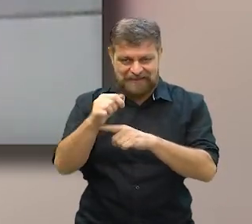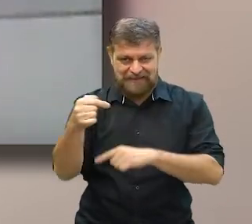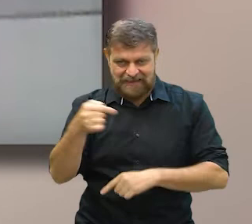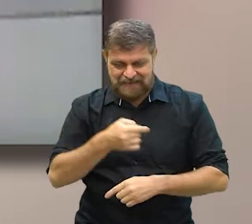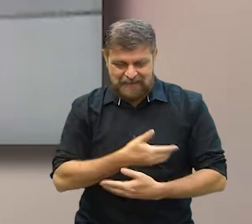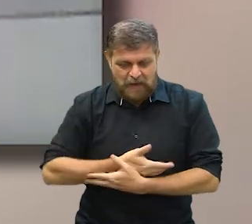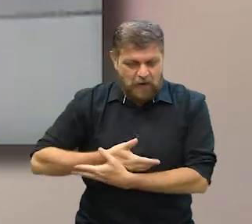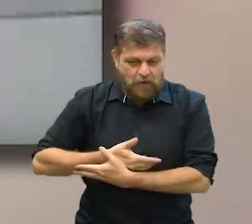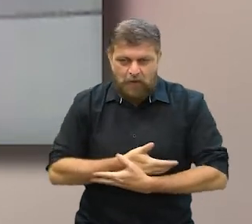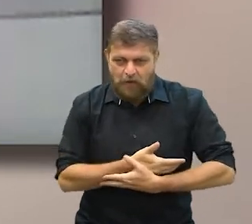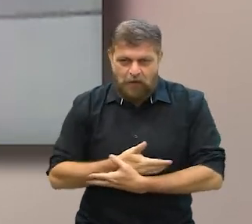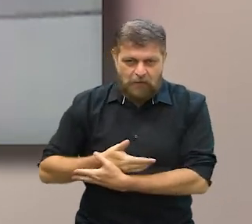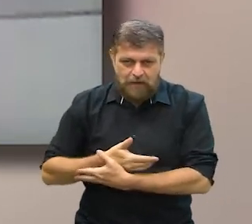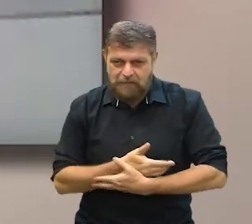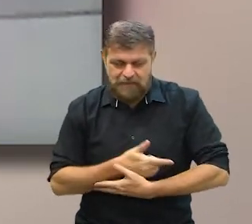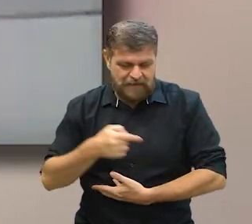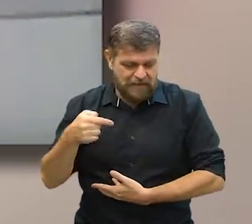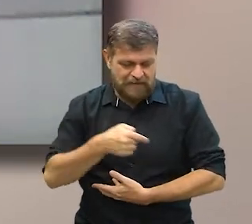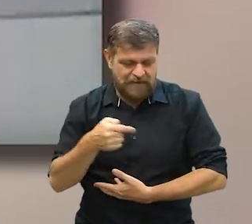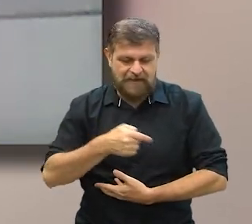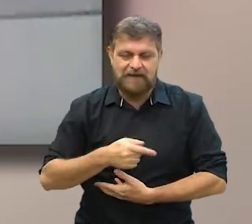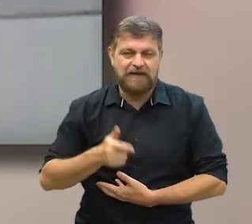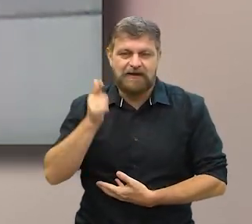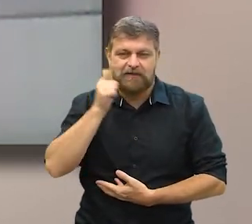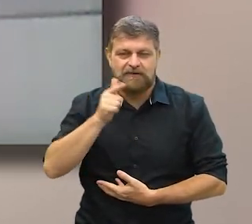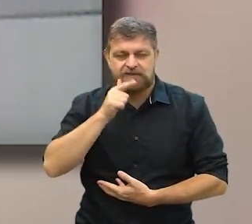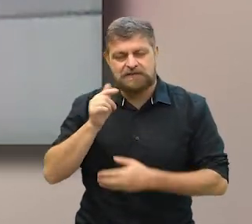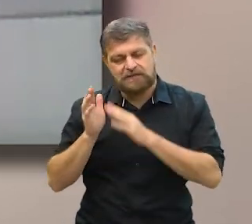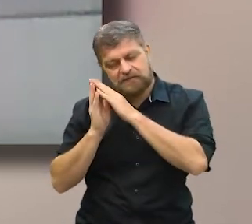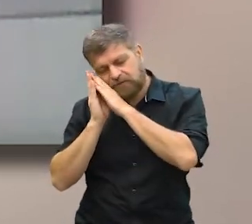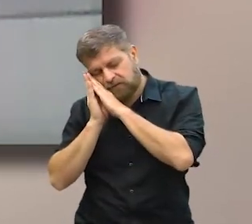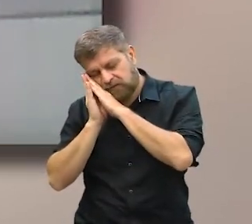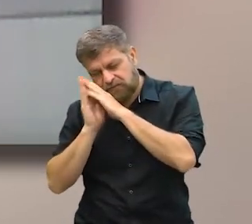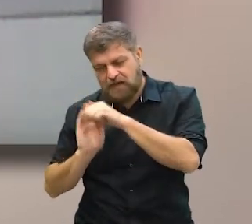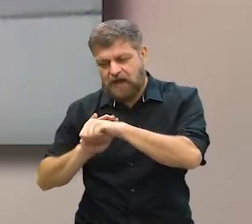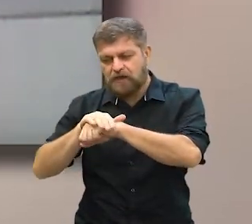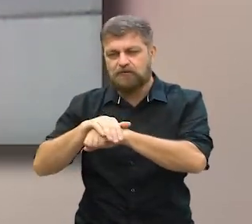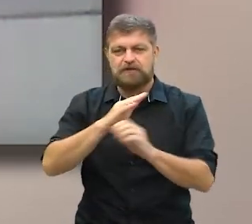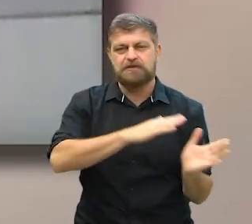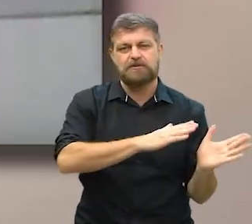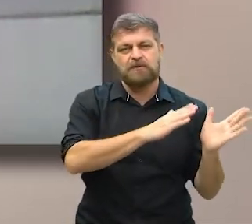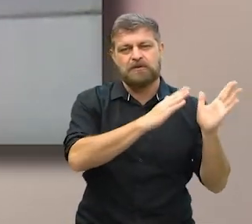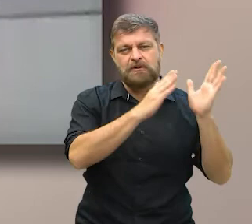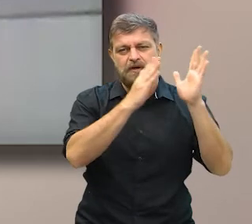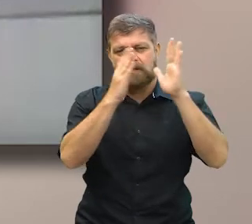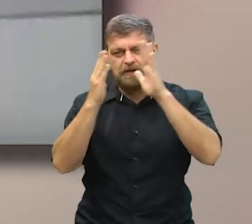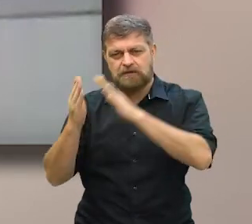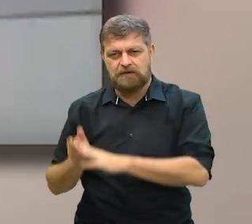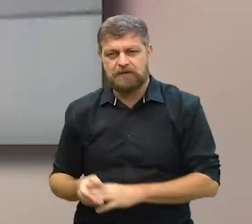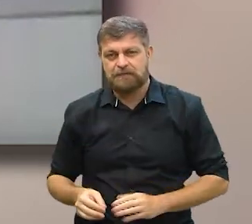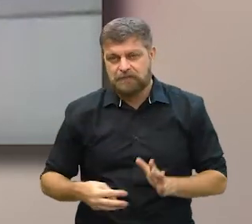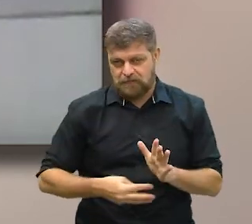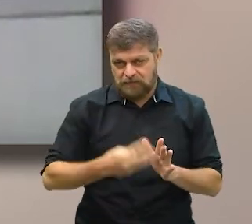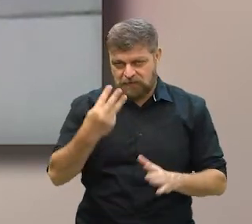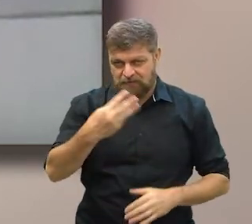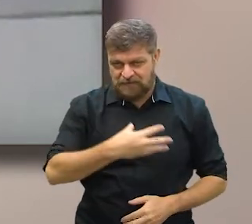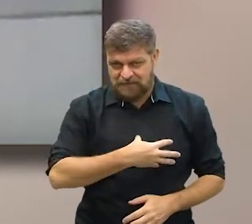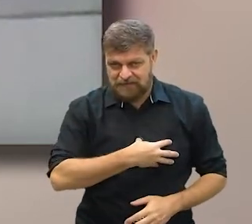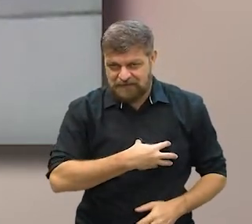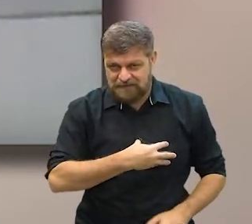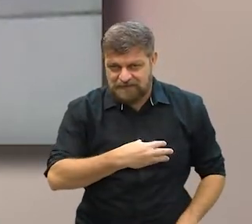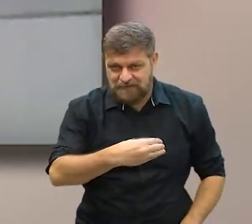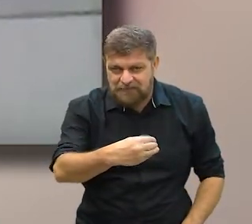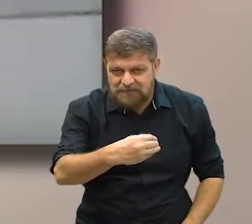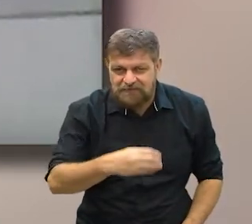pineal do bebê. Então, acho que eu tinha muita melatonina e ele nunca mais acordou. E a meu